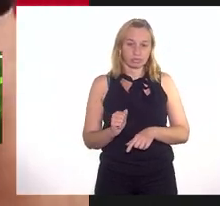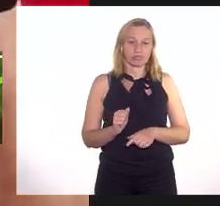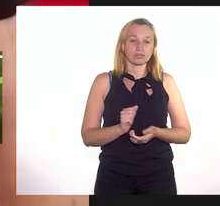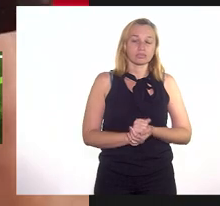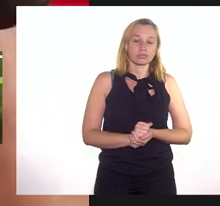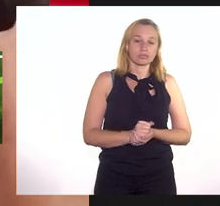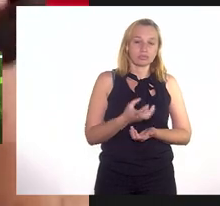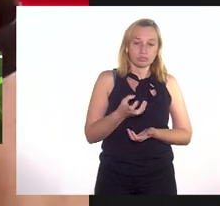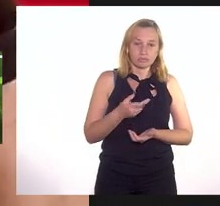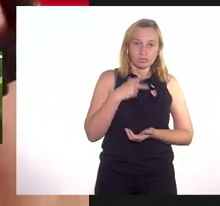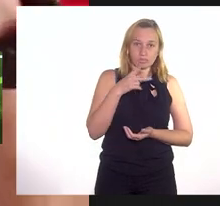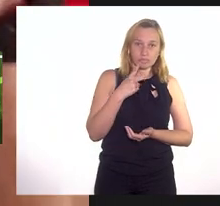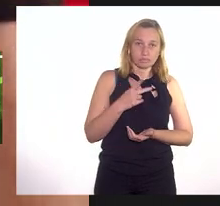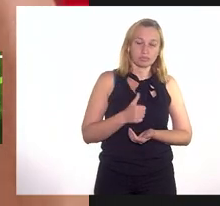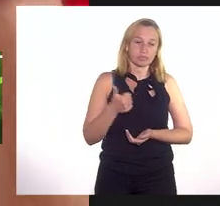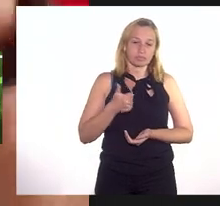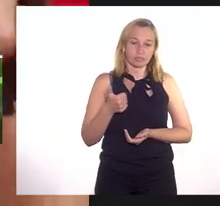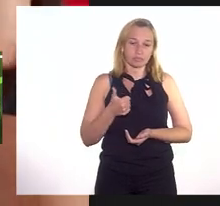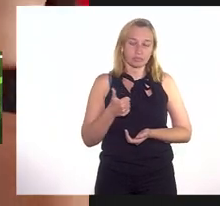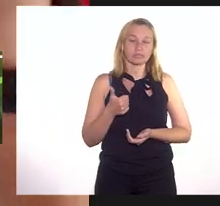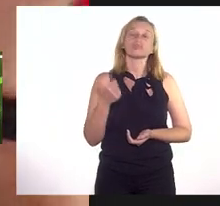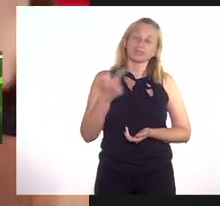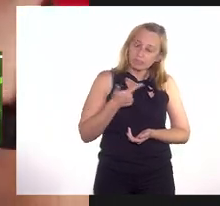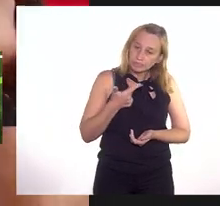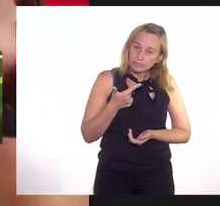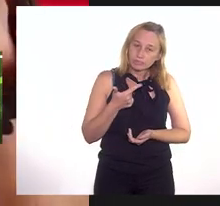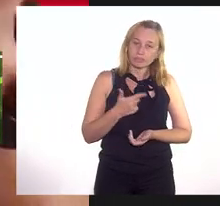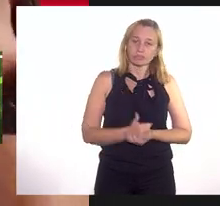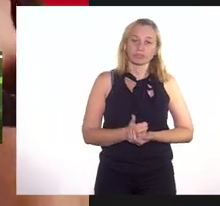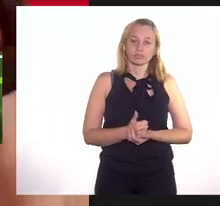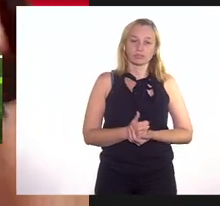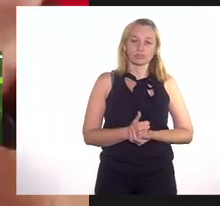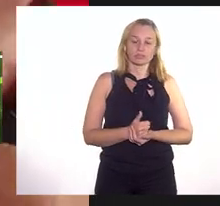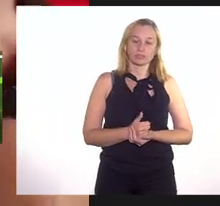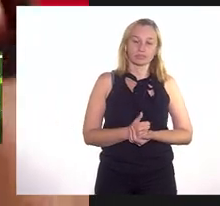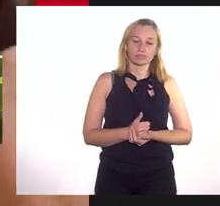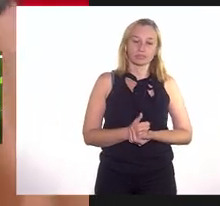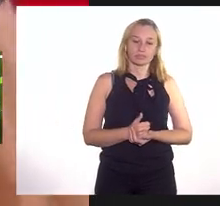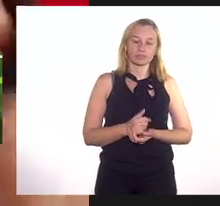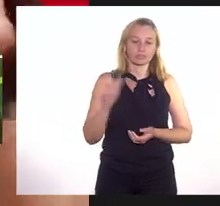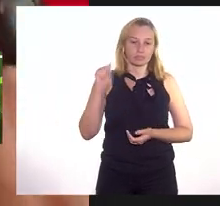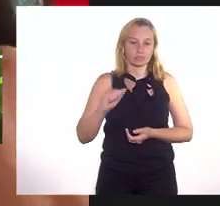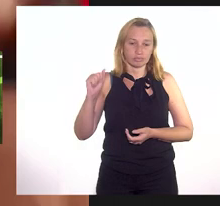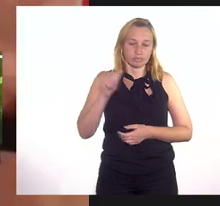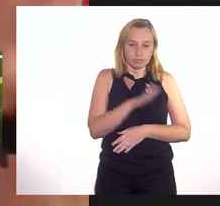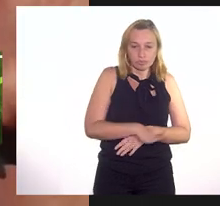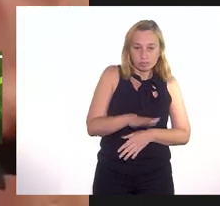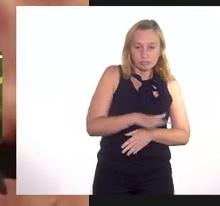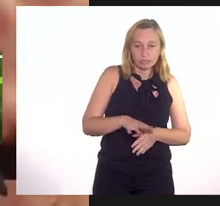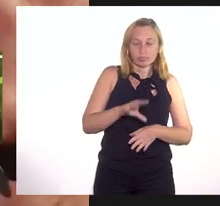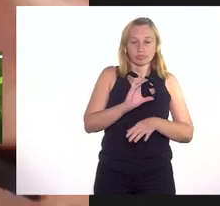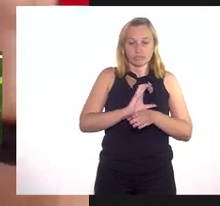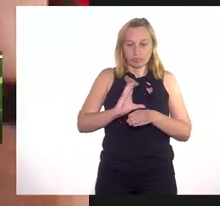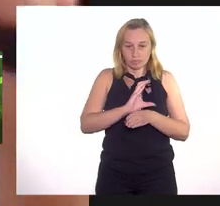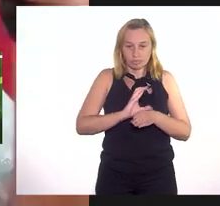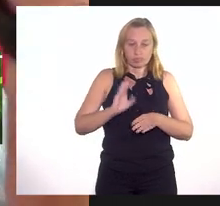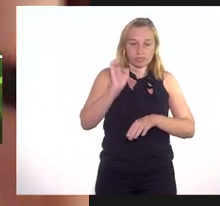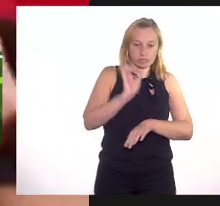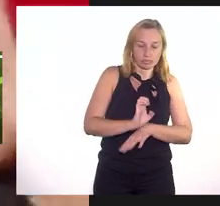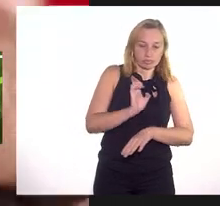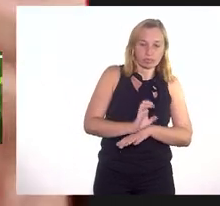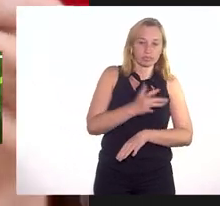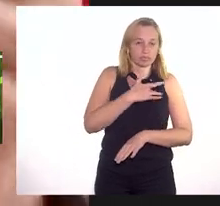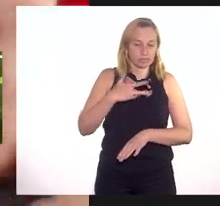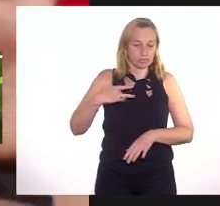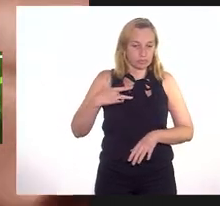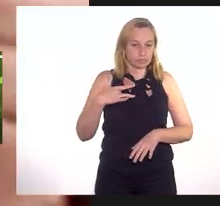que a segunda vez só que tem uma associação de doenças raras no Conselho Estadual de Saúde também. Antes a gente